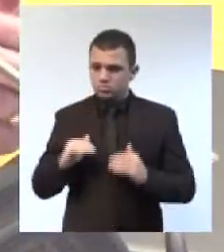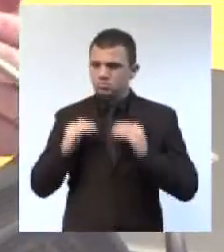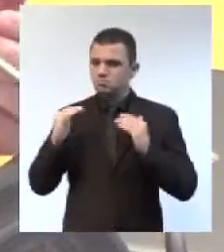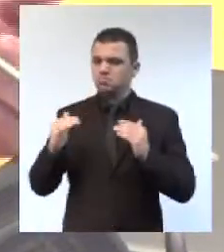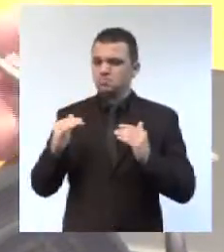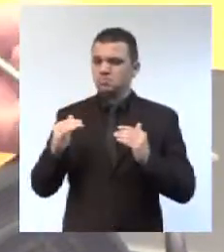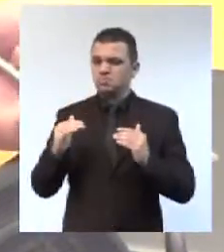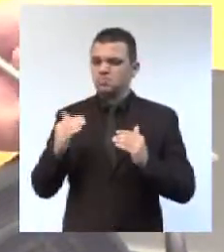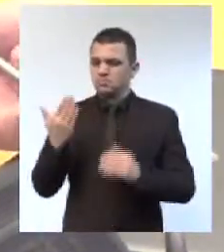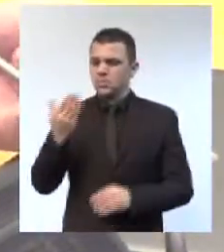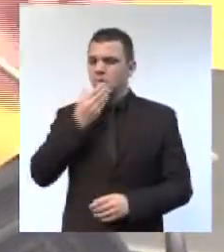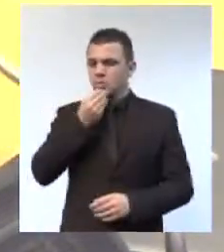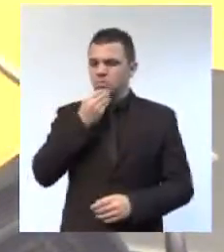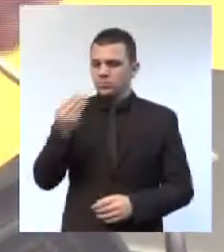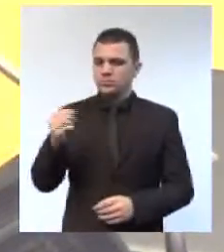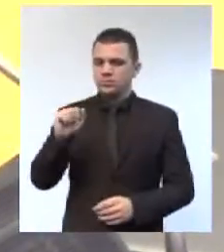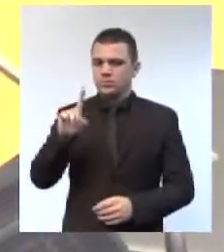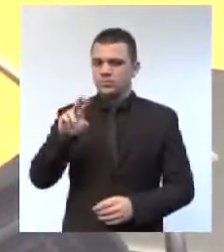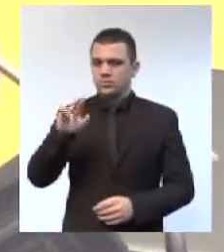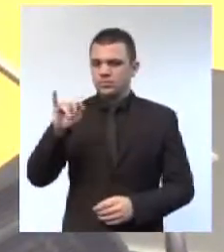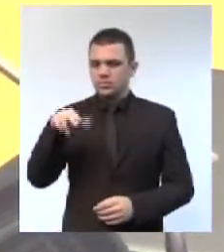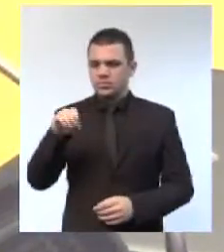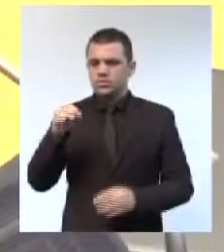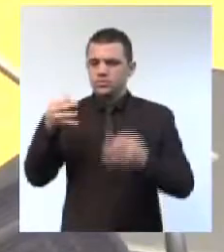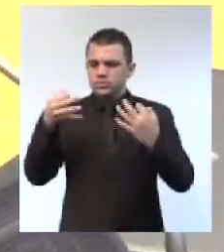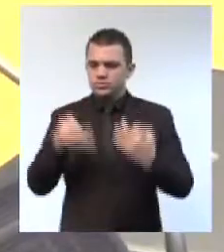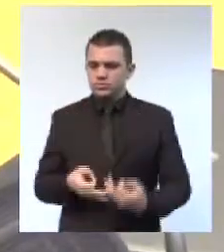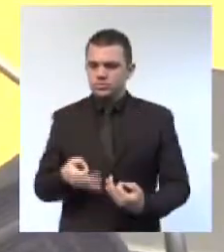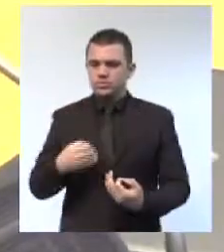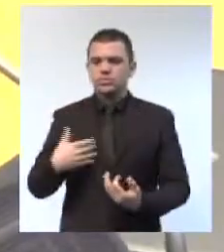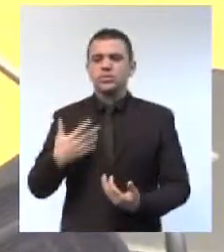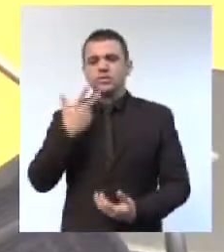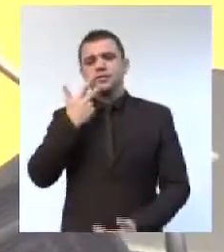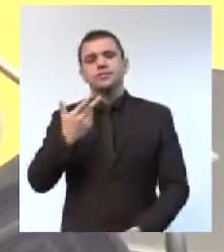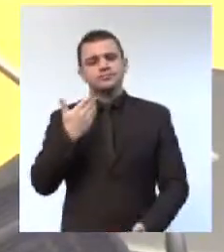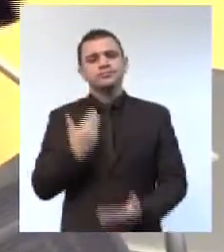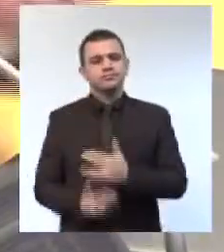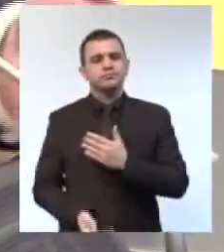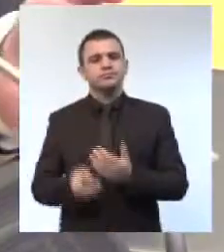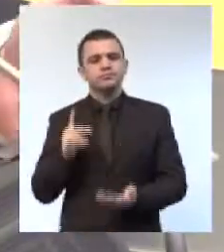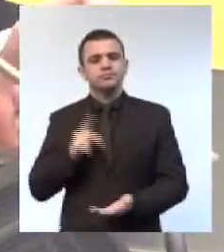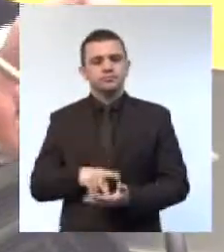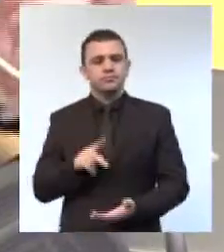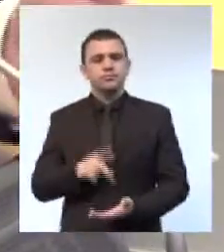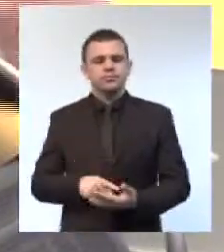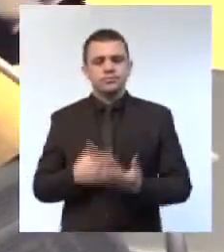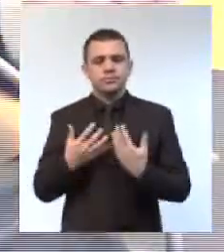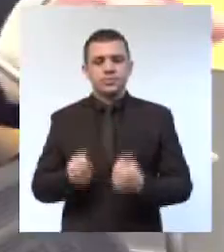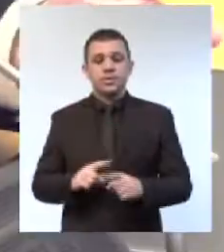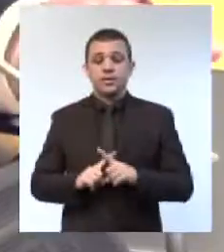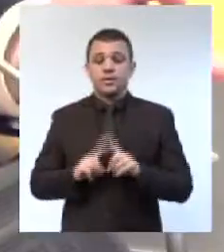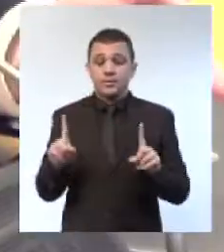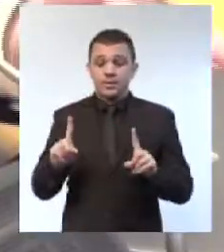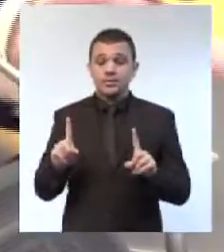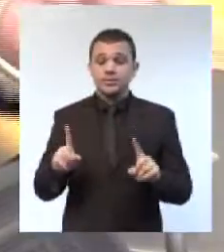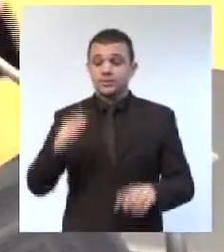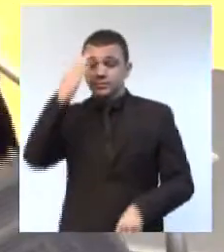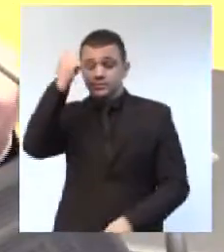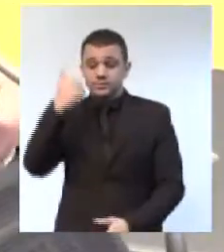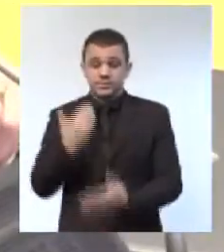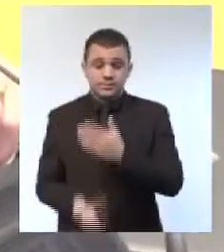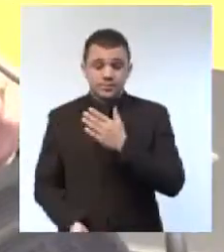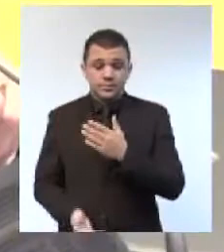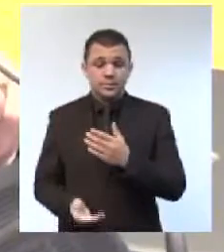derrota. Mas saber perder é também não conspirar de forma ilegítima contra